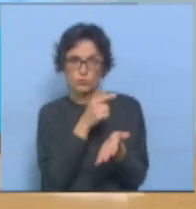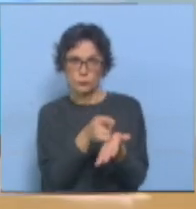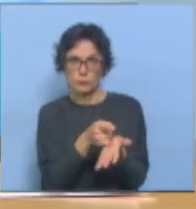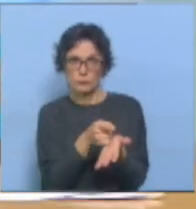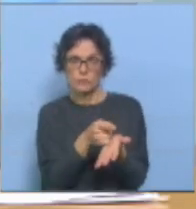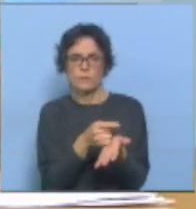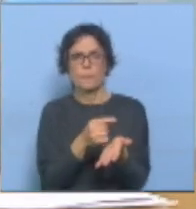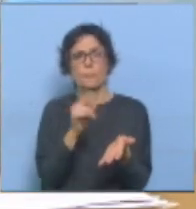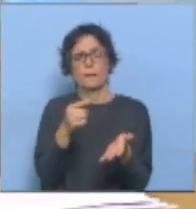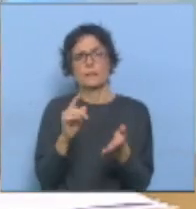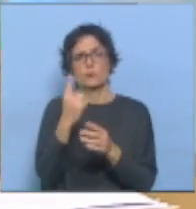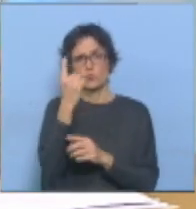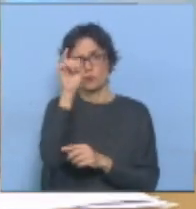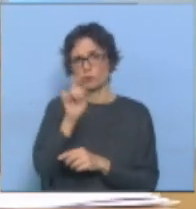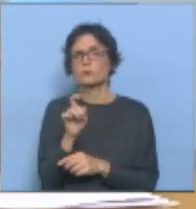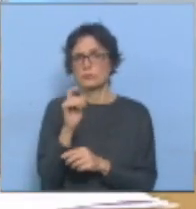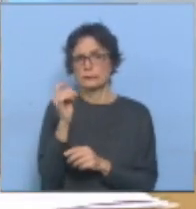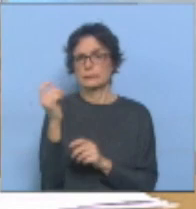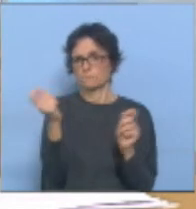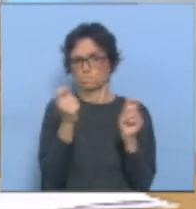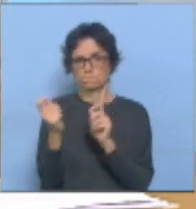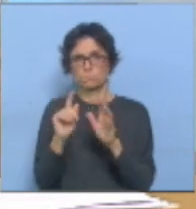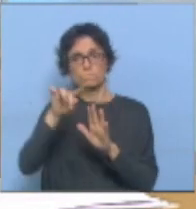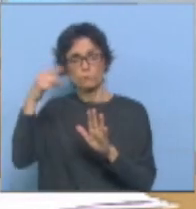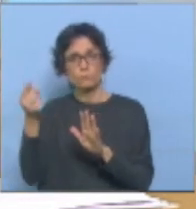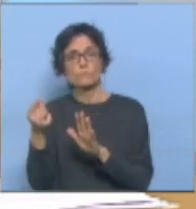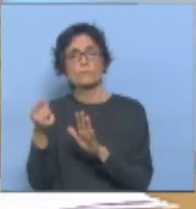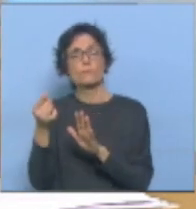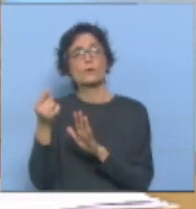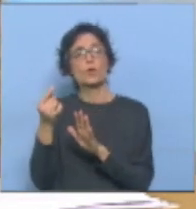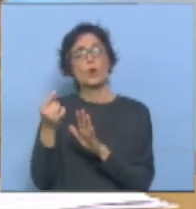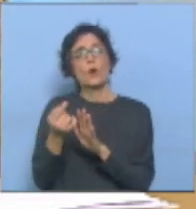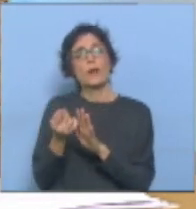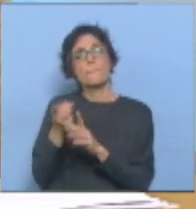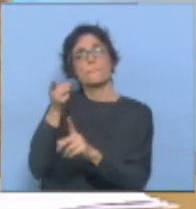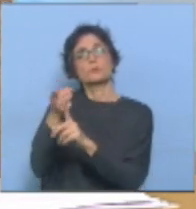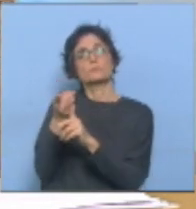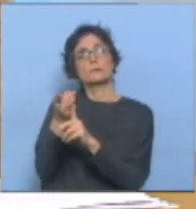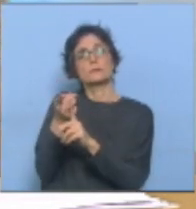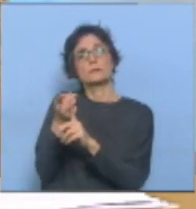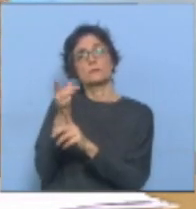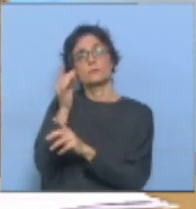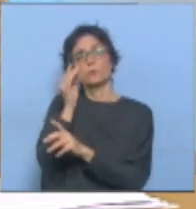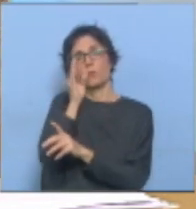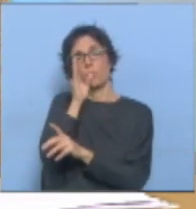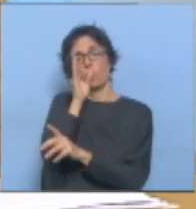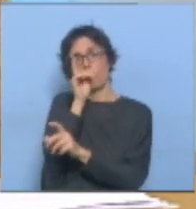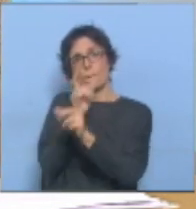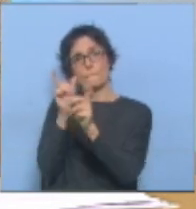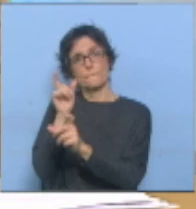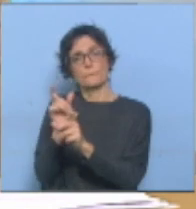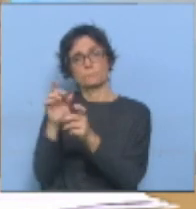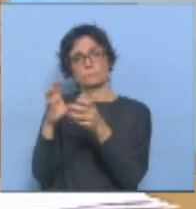científica, e depois o outro dia, mais destinado aos agentes pastorais, terá um dia de trabalho e de workshops sobre o que é